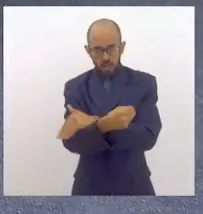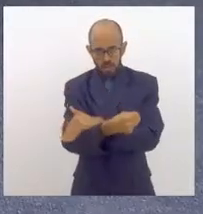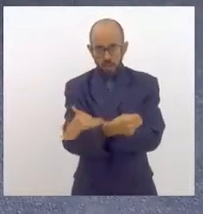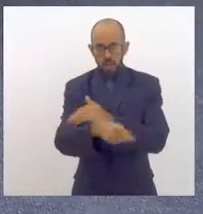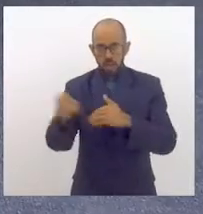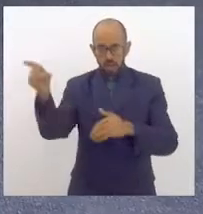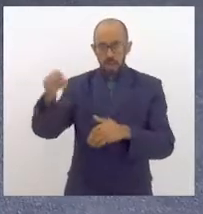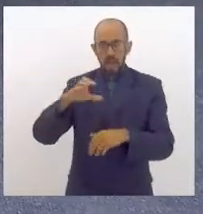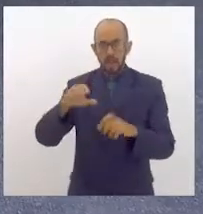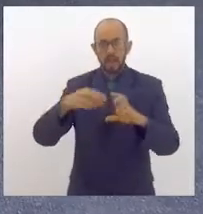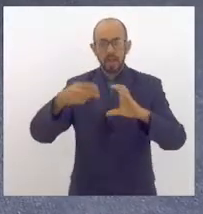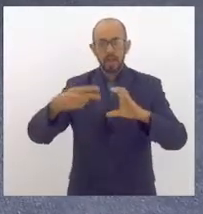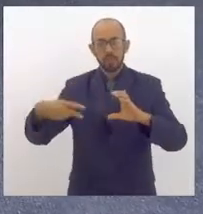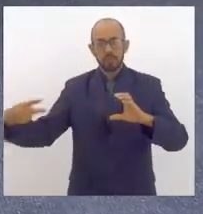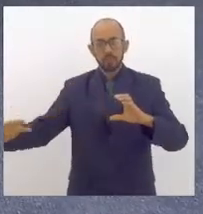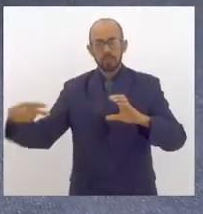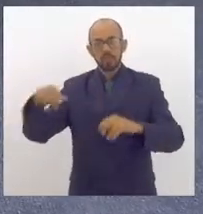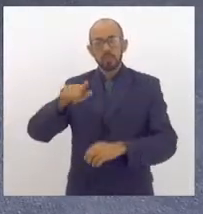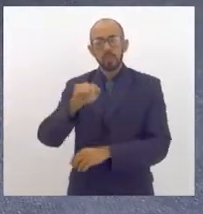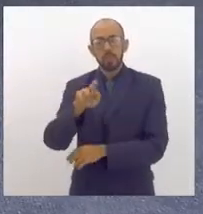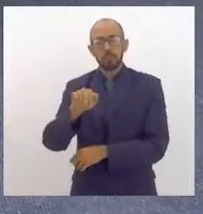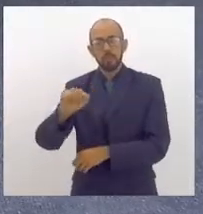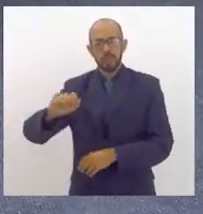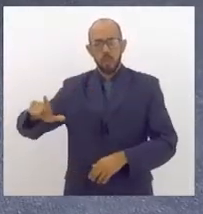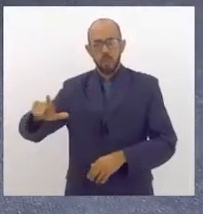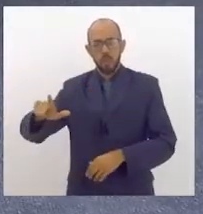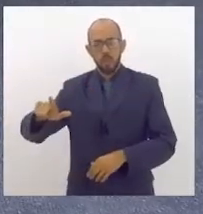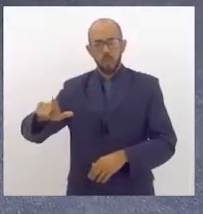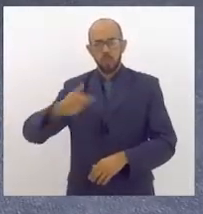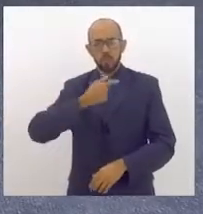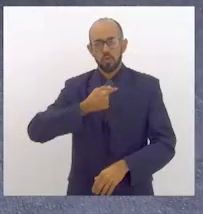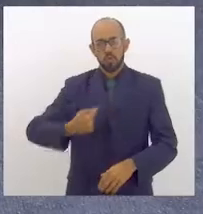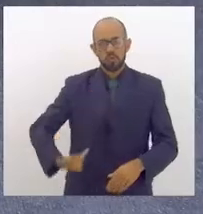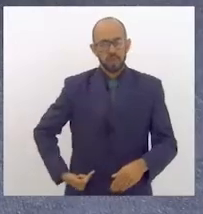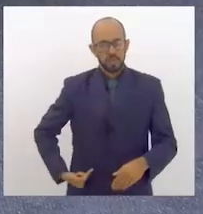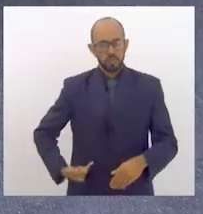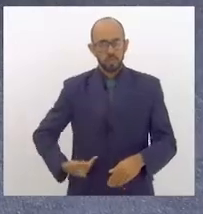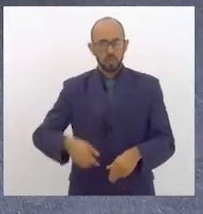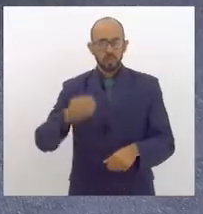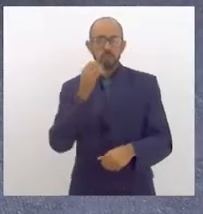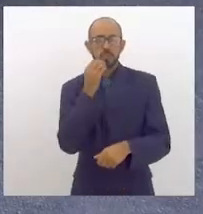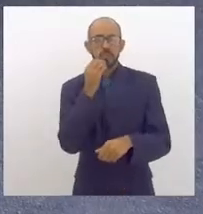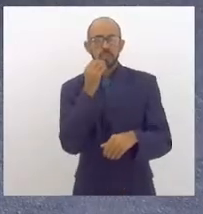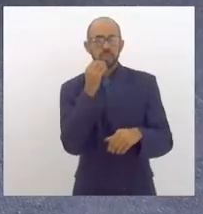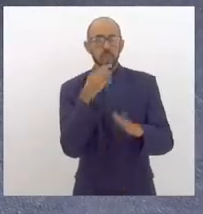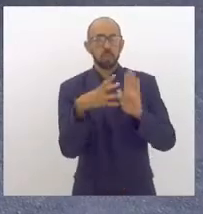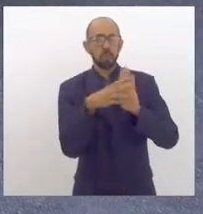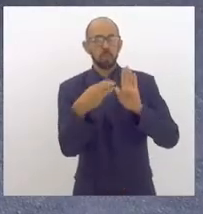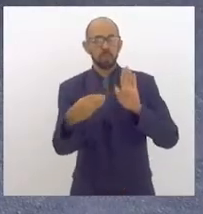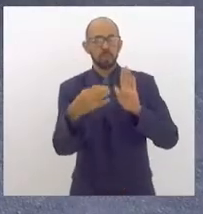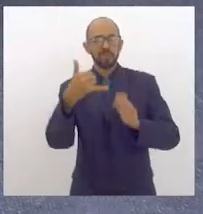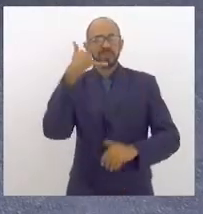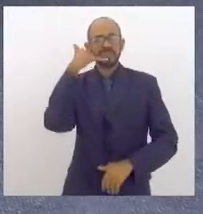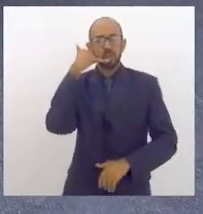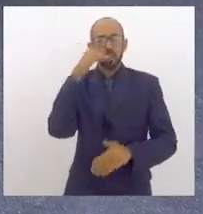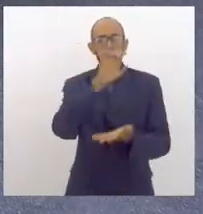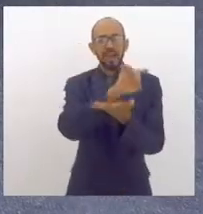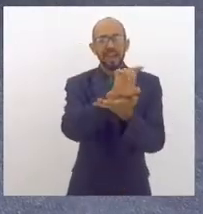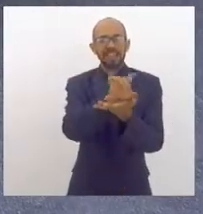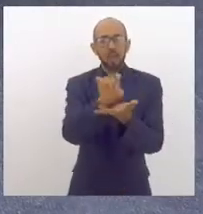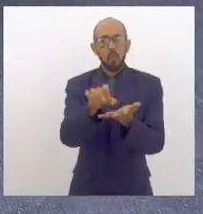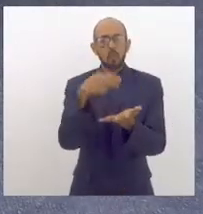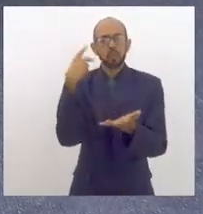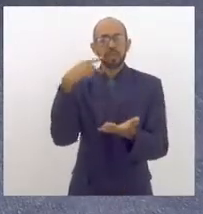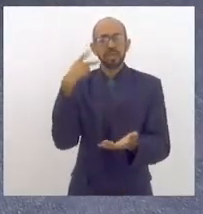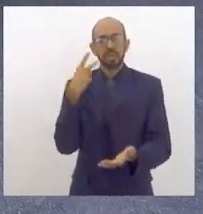hoje pela câmara dos vereadores do Rio de Janeiro e o governador do estado que deveria aqui tá dando exemplo ligou para cada Vereador